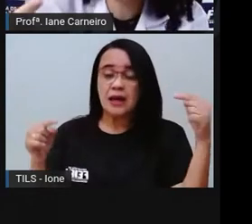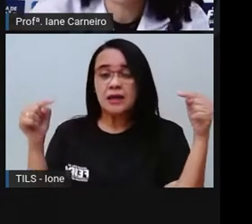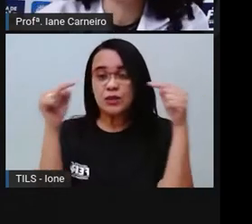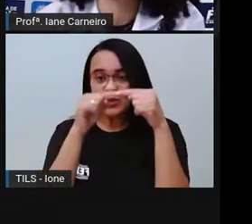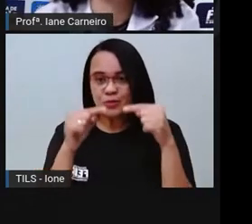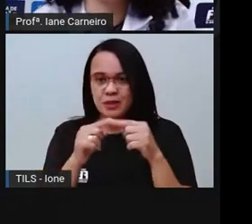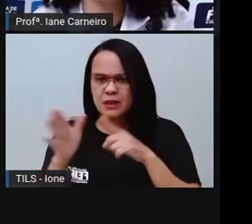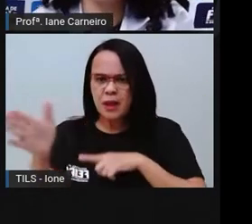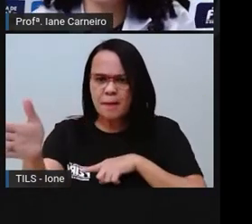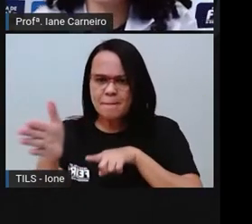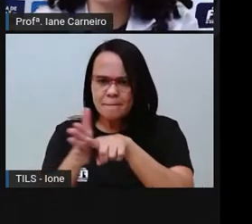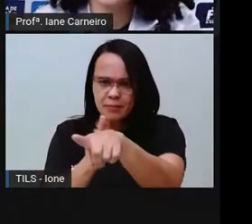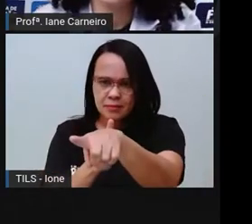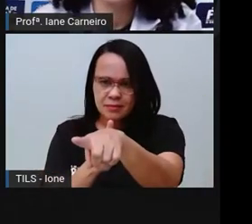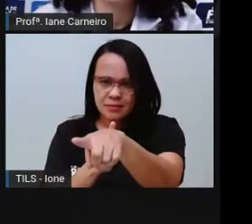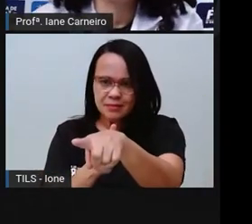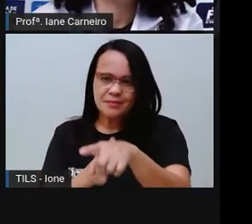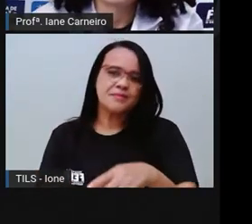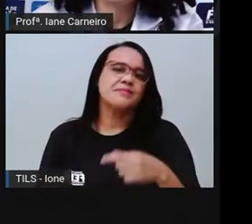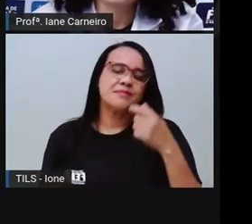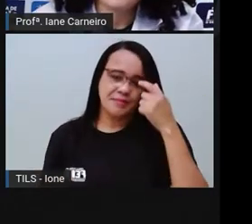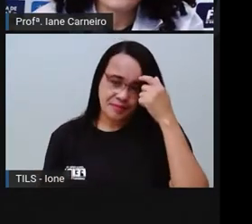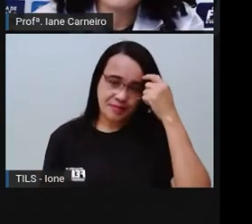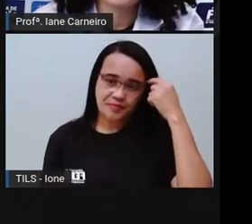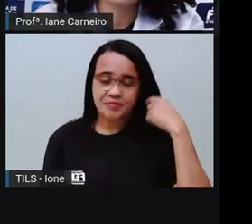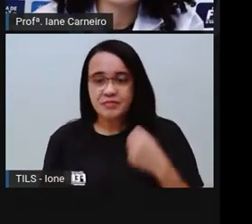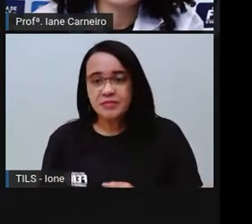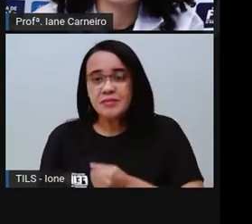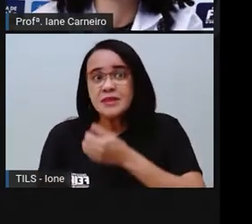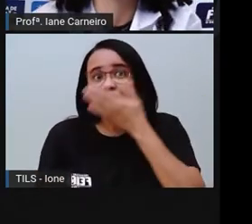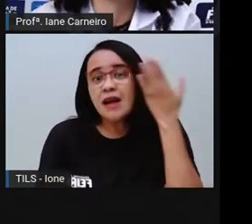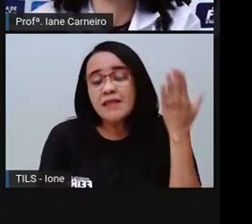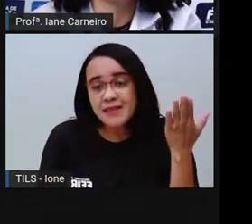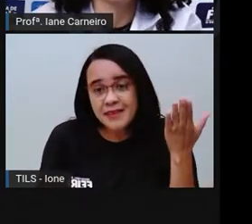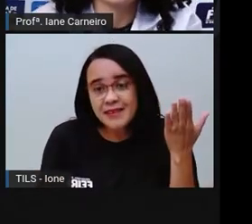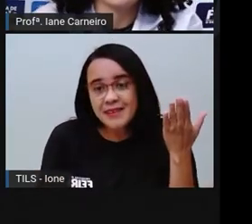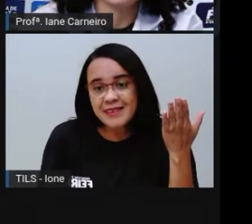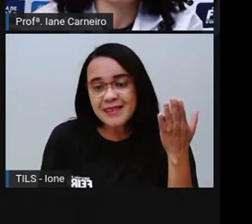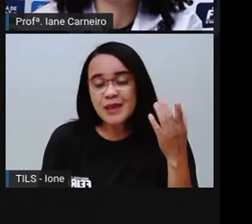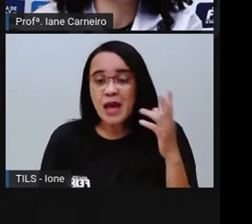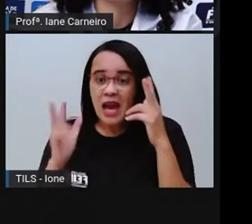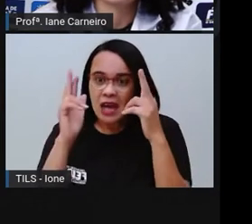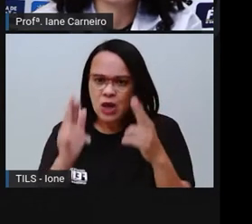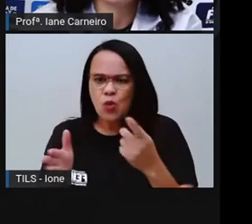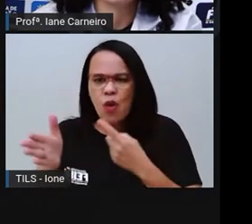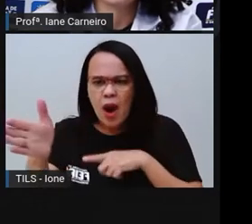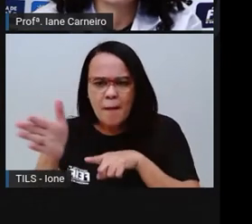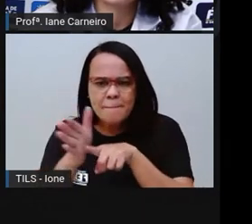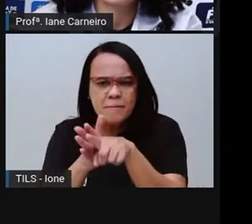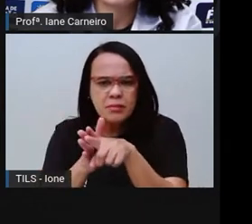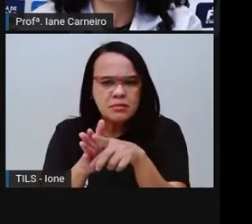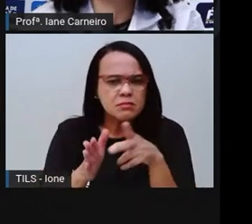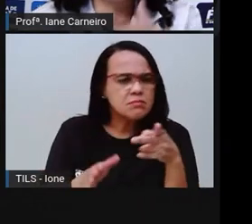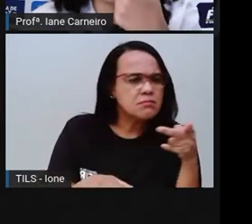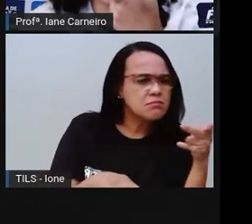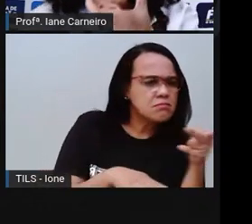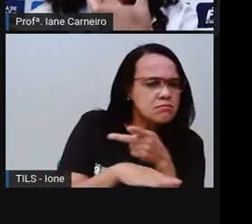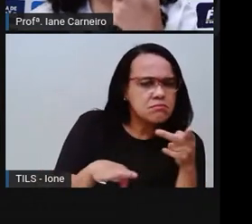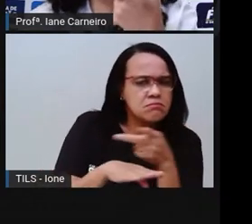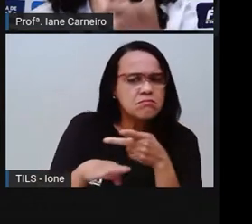pergunta então aqui no início Ó cadê o toucinho que estava aqui então eu sei que eu tenho que fazer